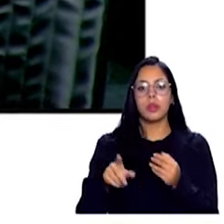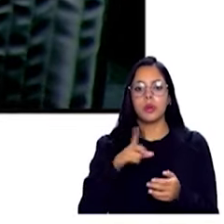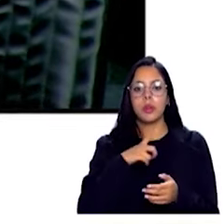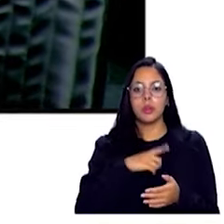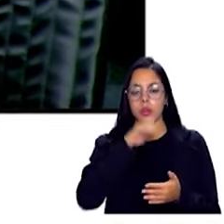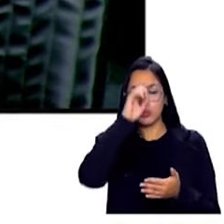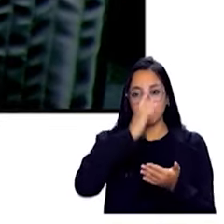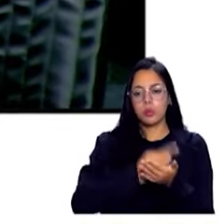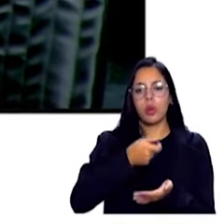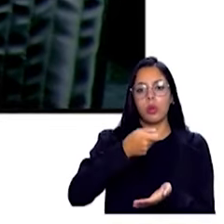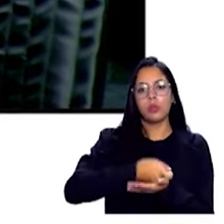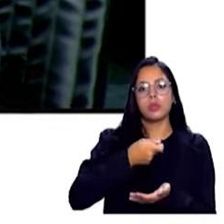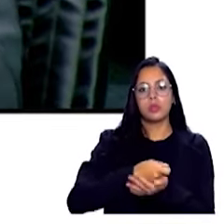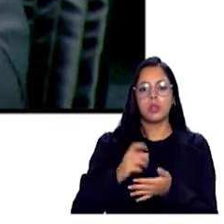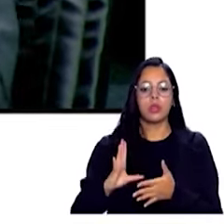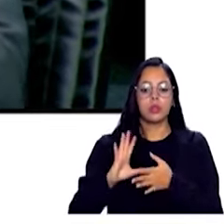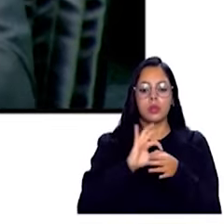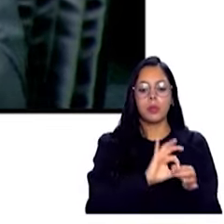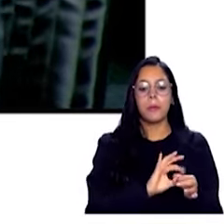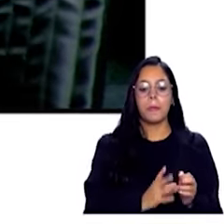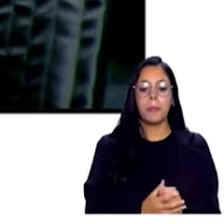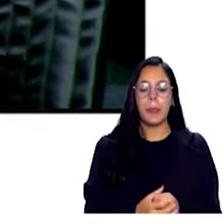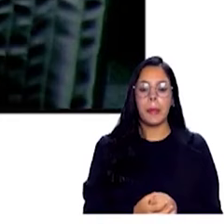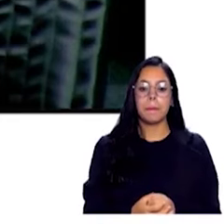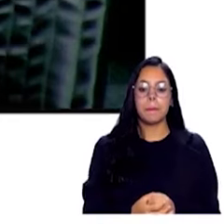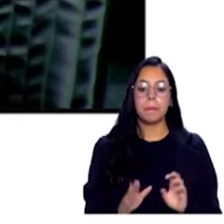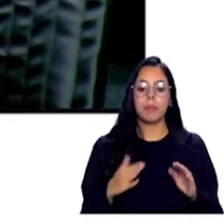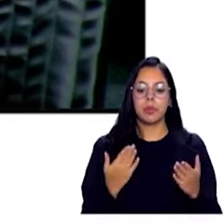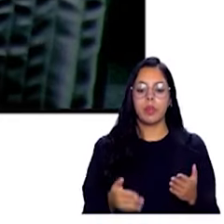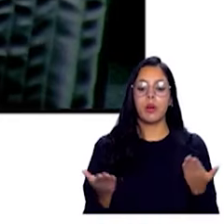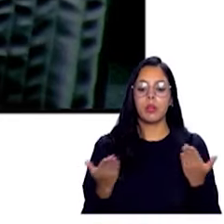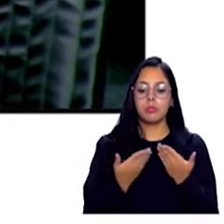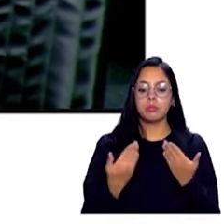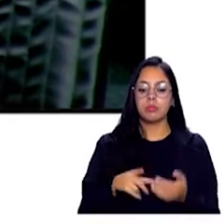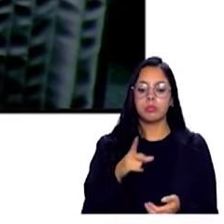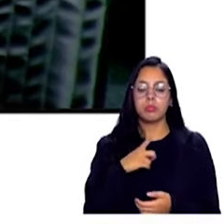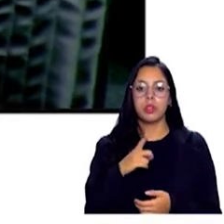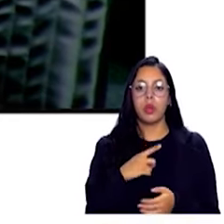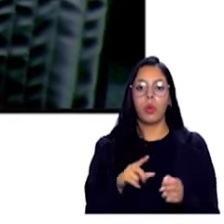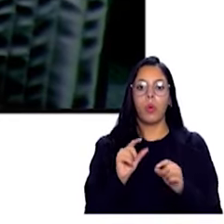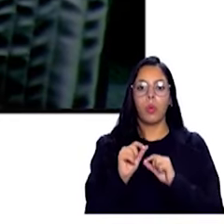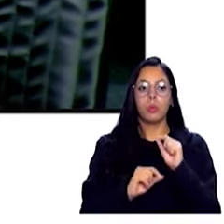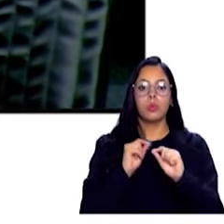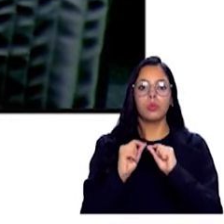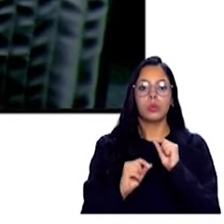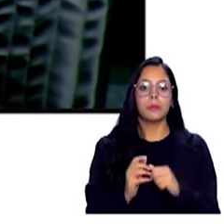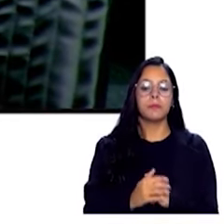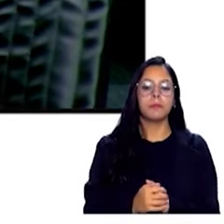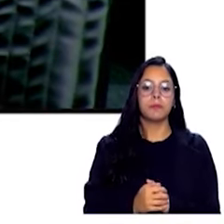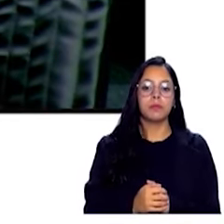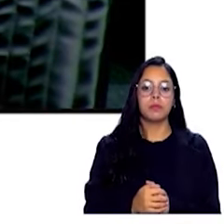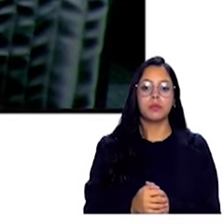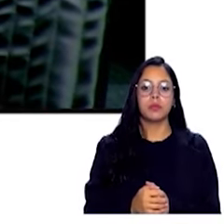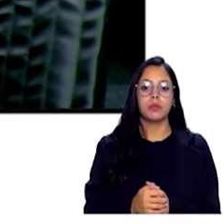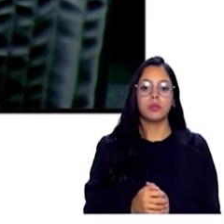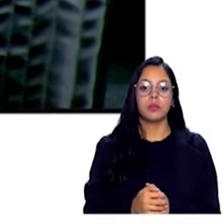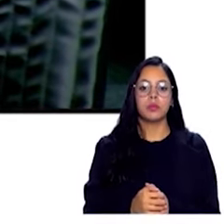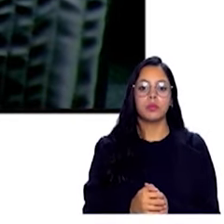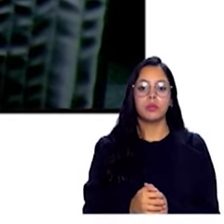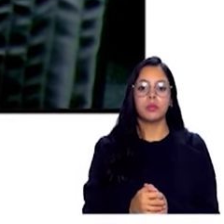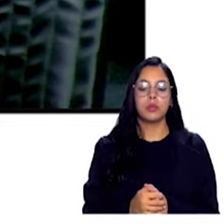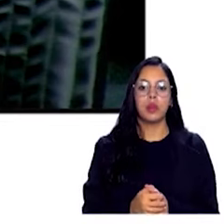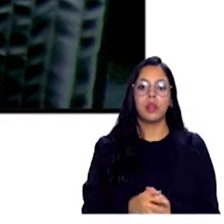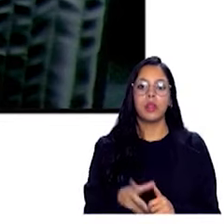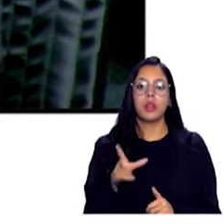de uma decisão vinculante então vejam na realidade eu acho é fundamental que a gente comece a enxergar o